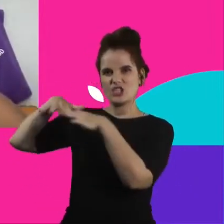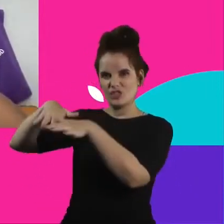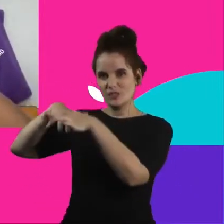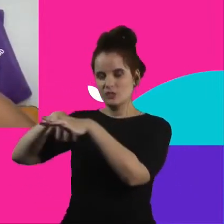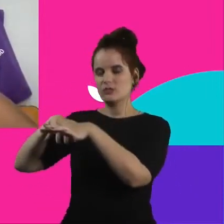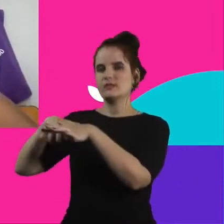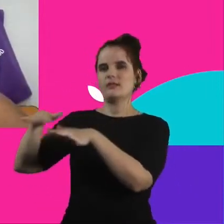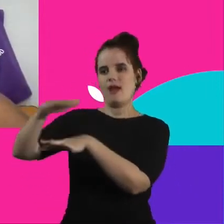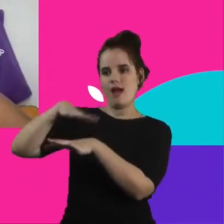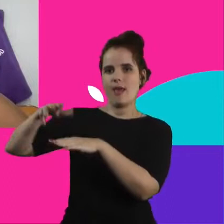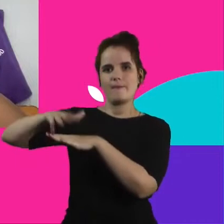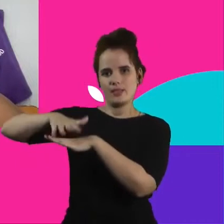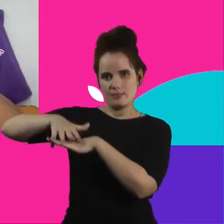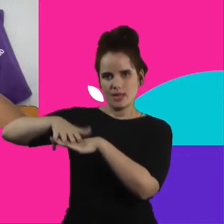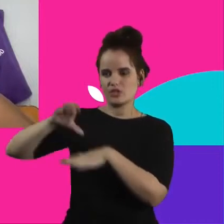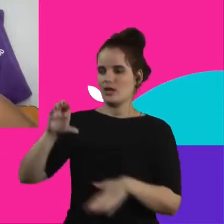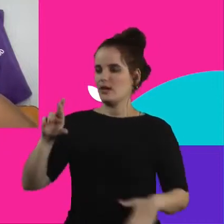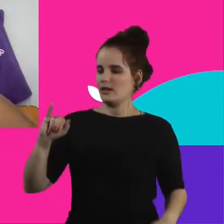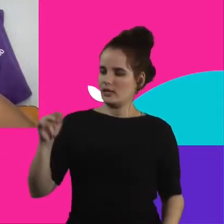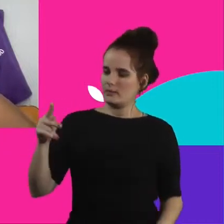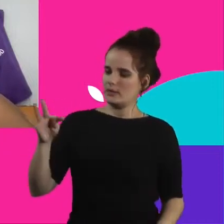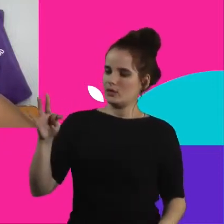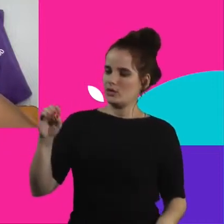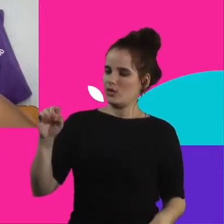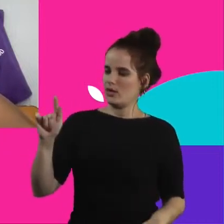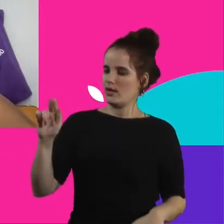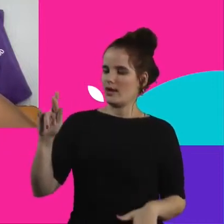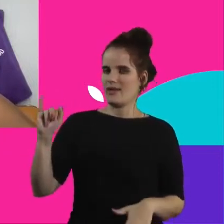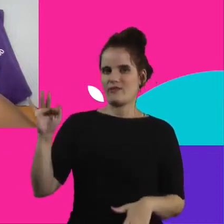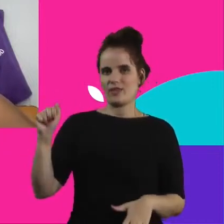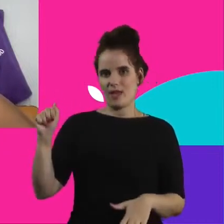de criptografia, que pensavam lá em